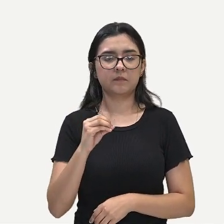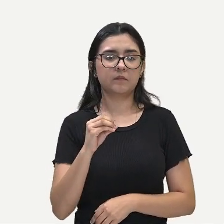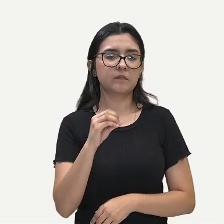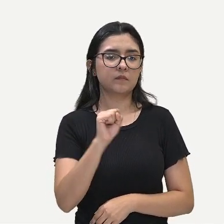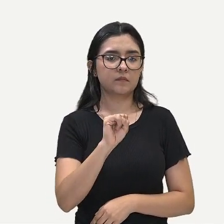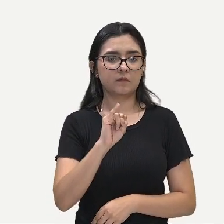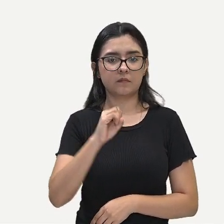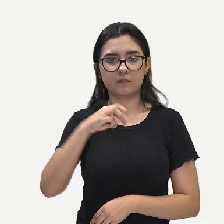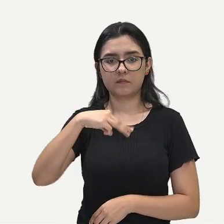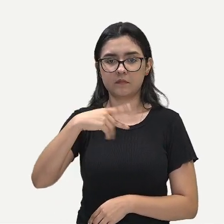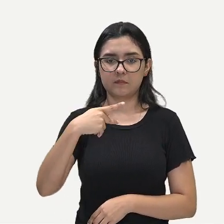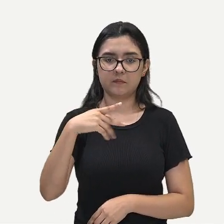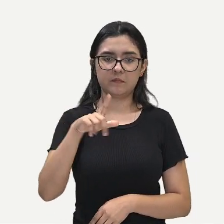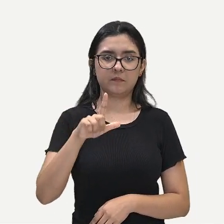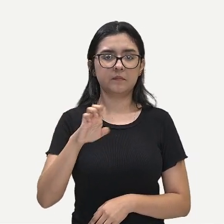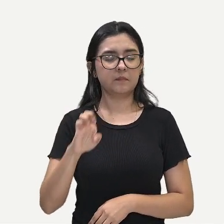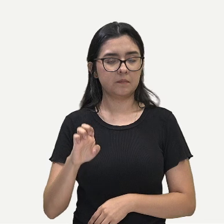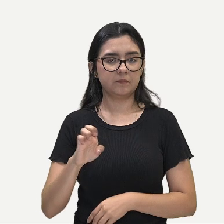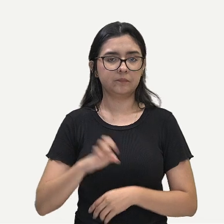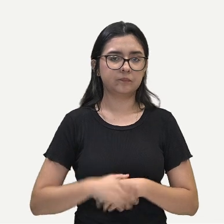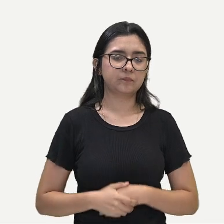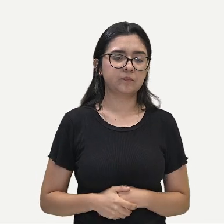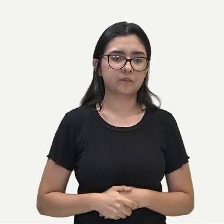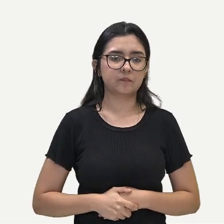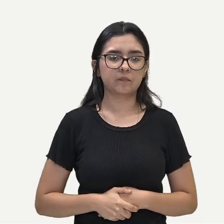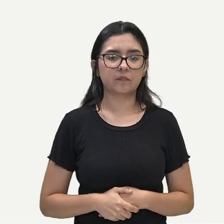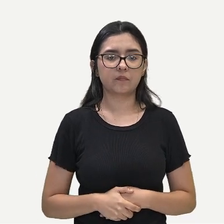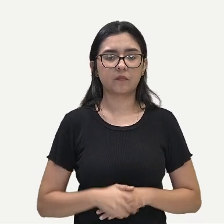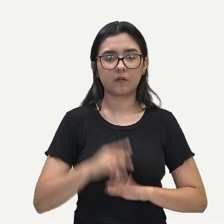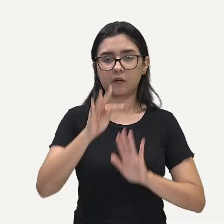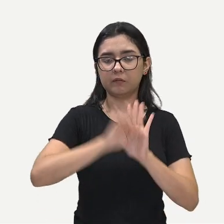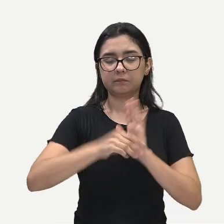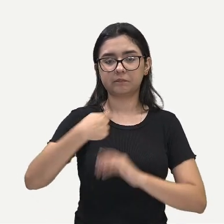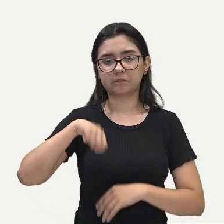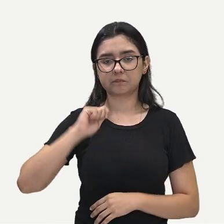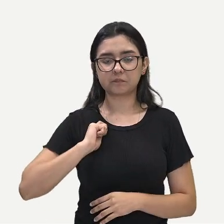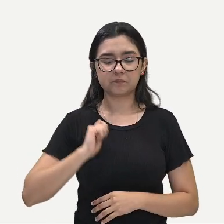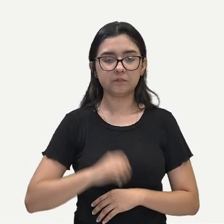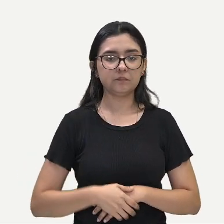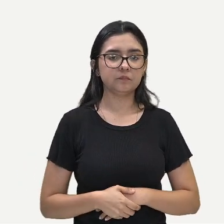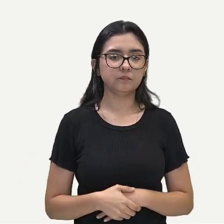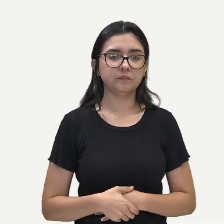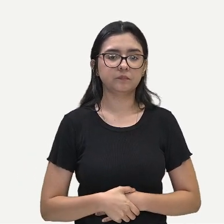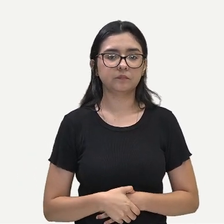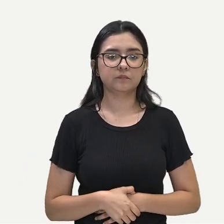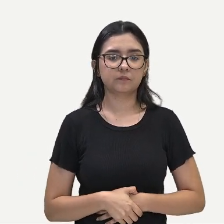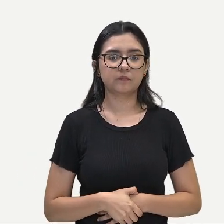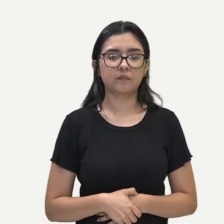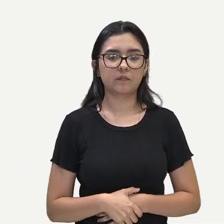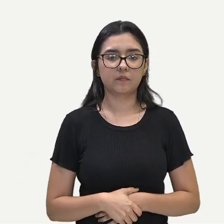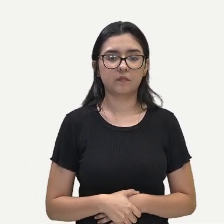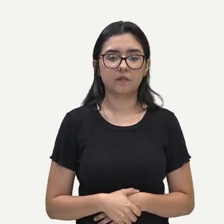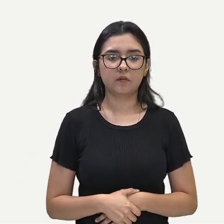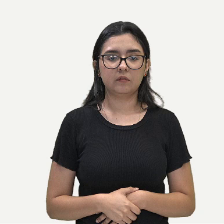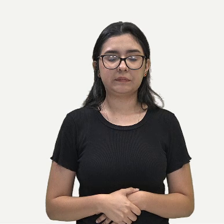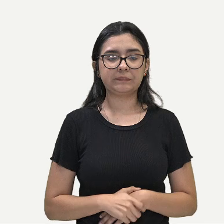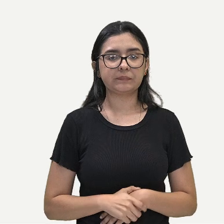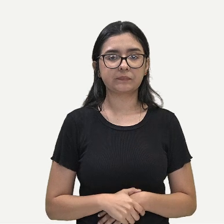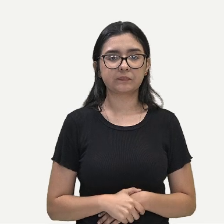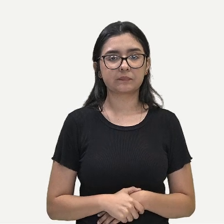modo indicativo que se utiliza para expressar ações passadas